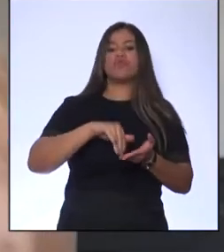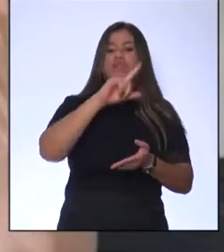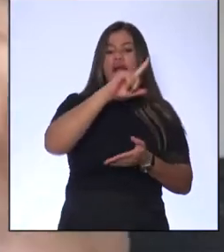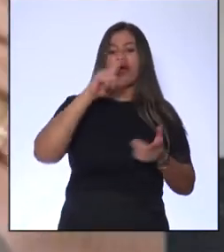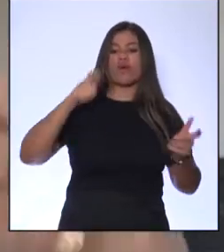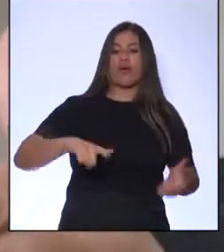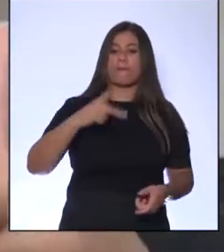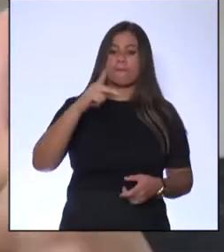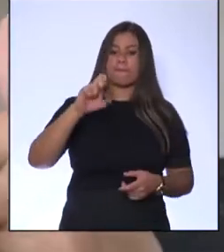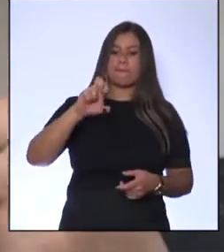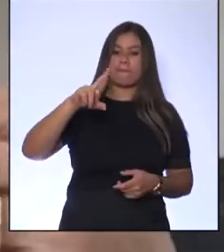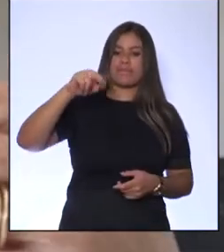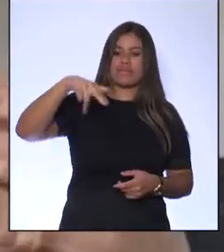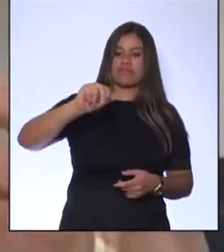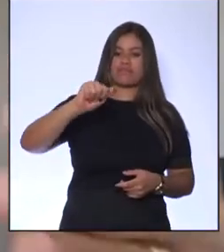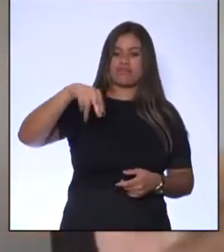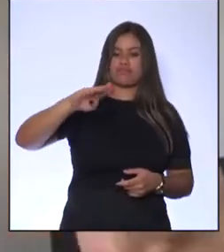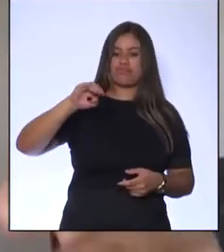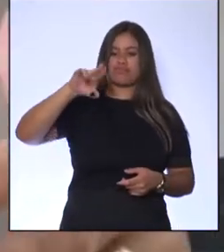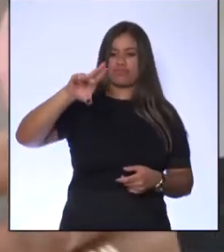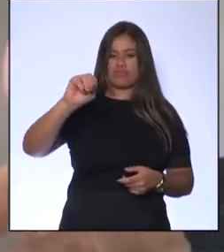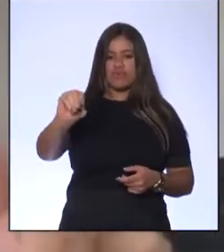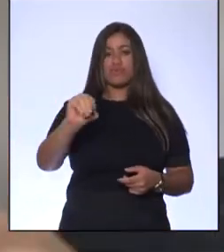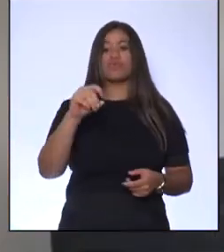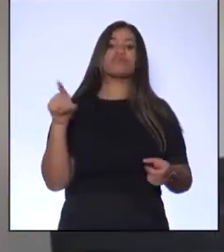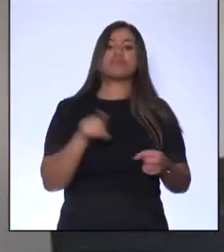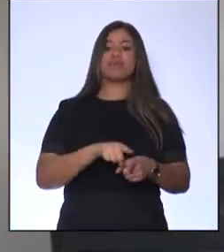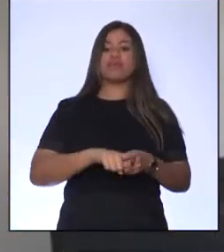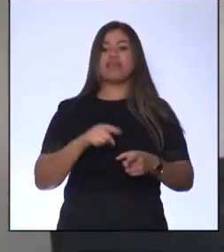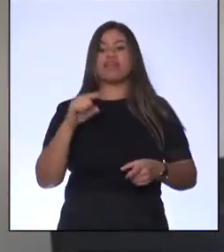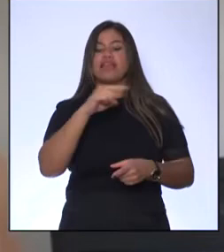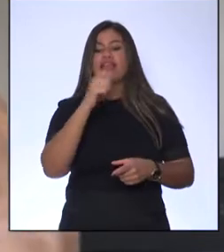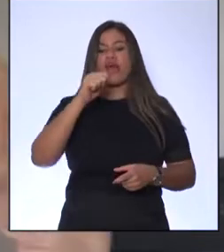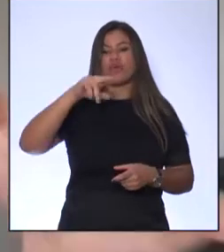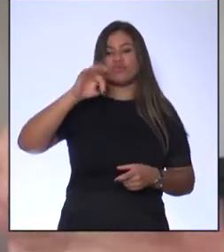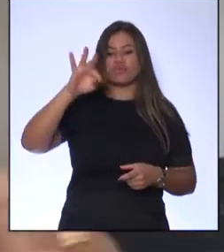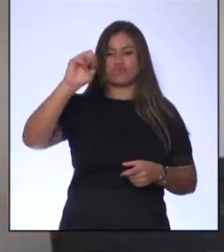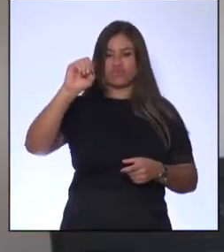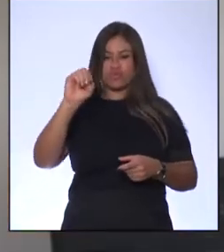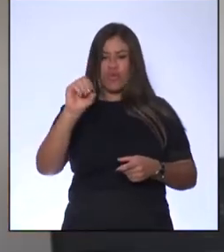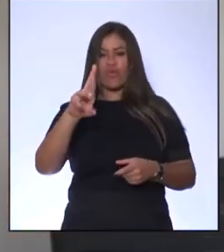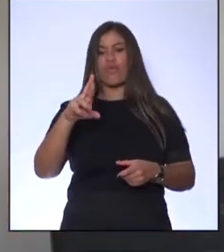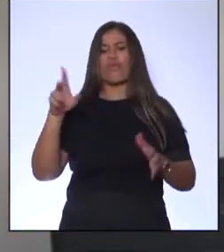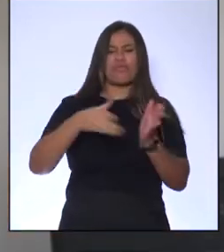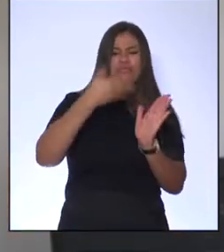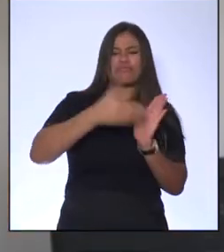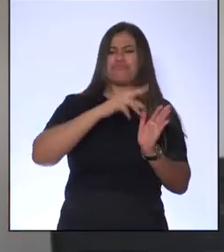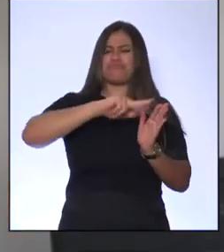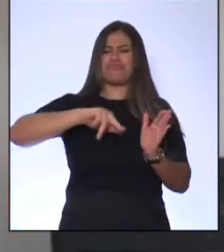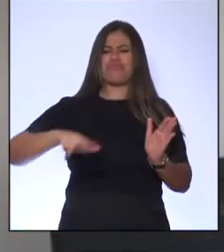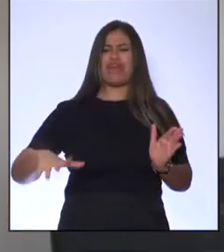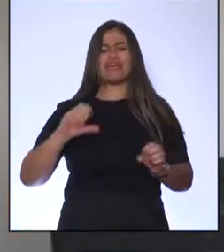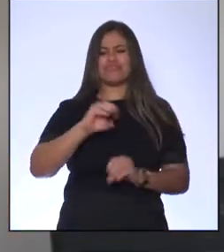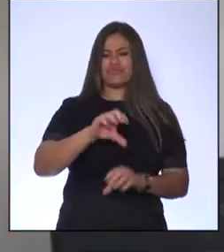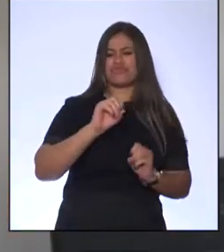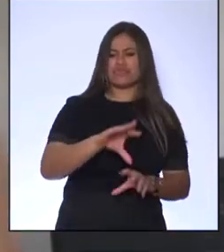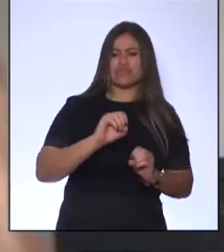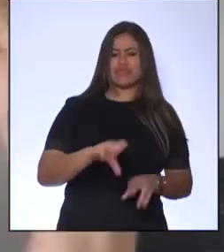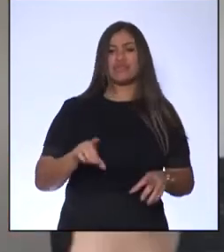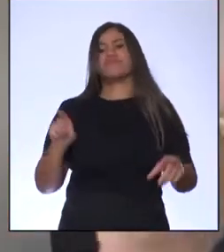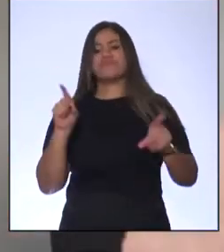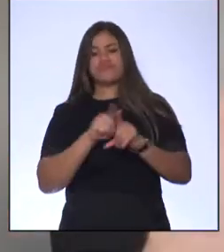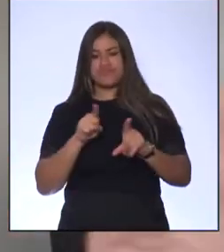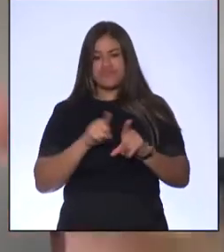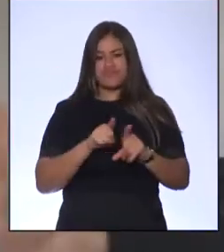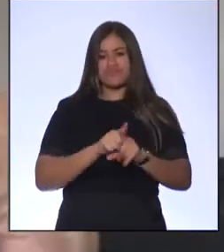autor de vários livros e artigos sobre educação, ele é conselheiro não só do Conselho Nacional de Educação, mas do